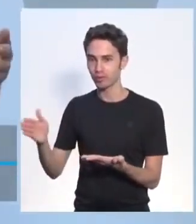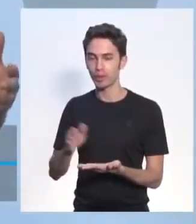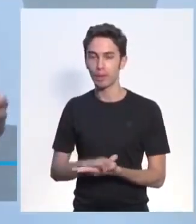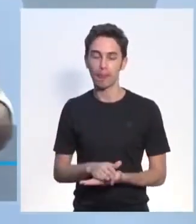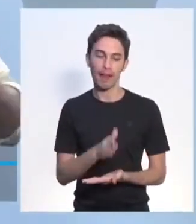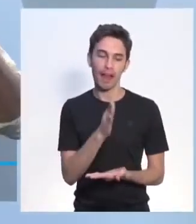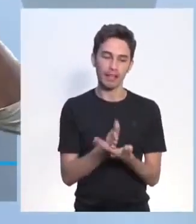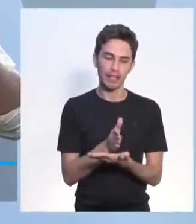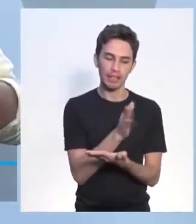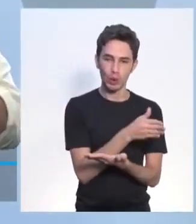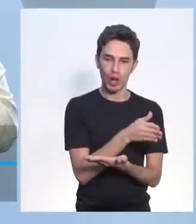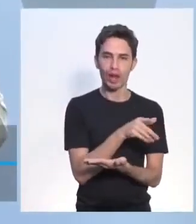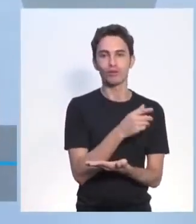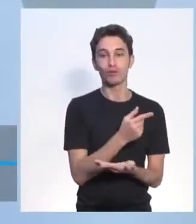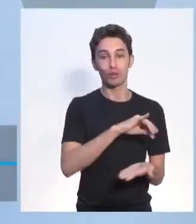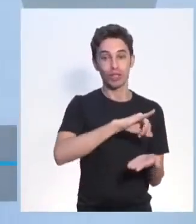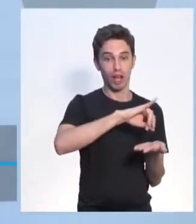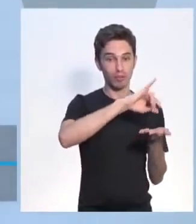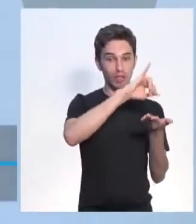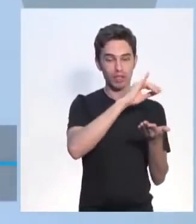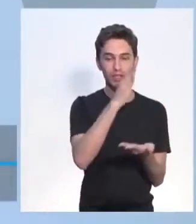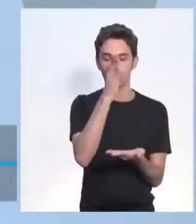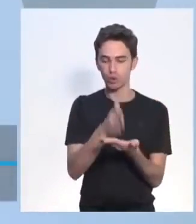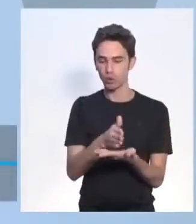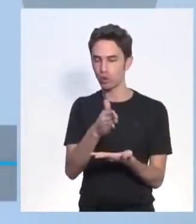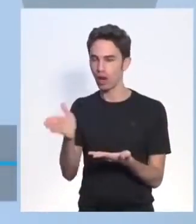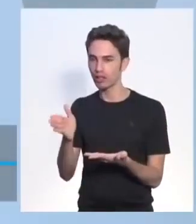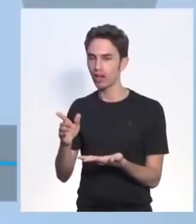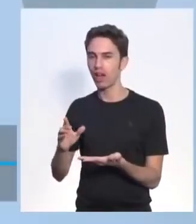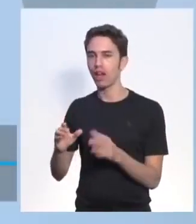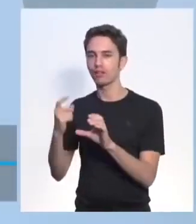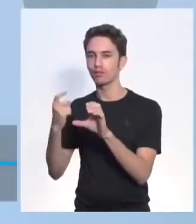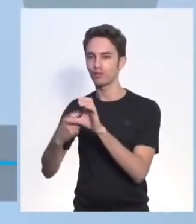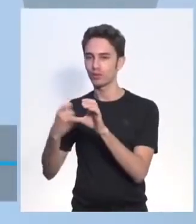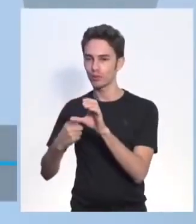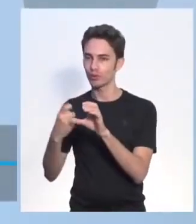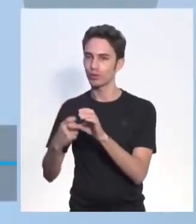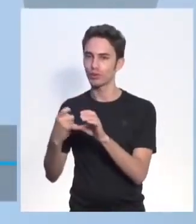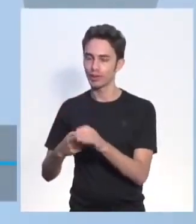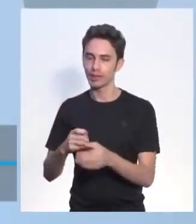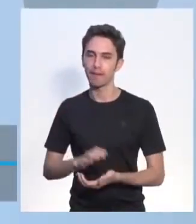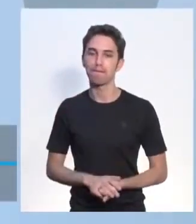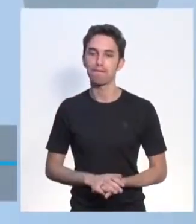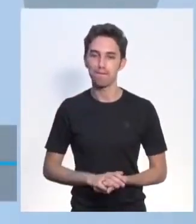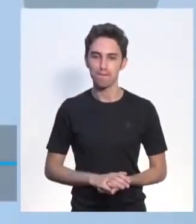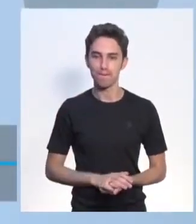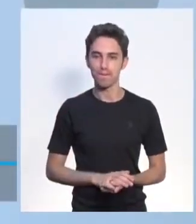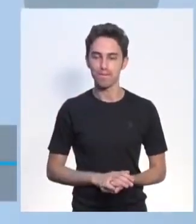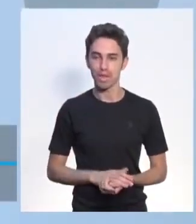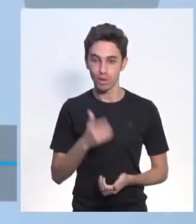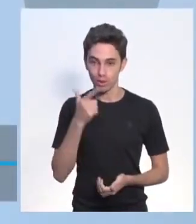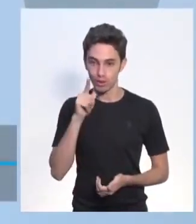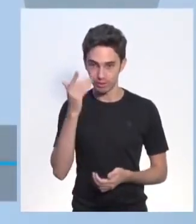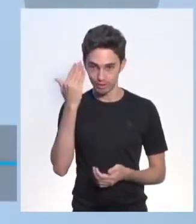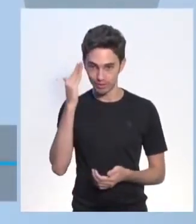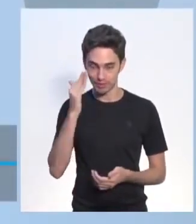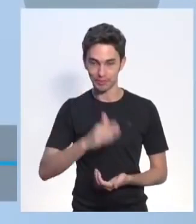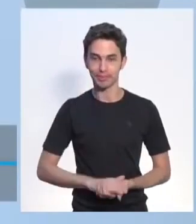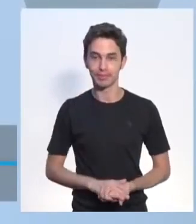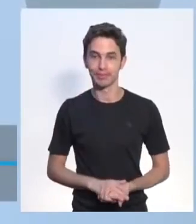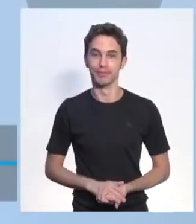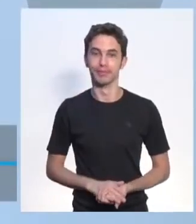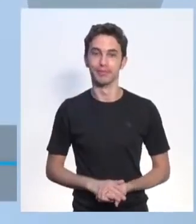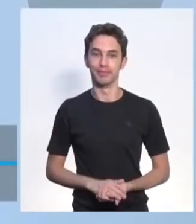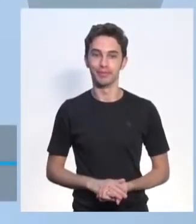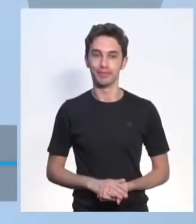influência capitalista e influência comunista. Ok? Deu para pegar?